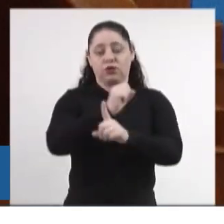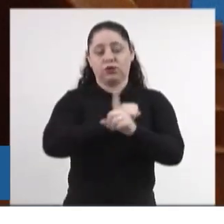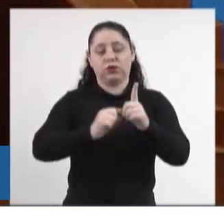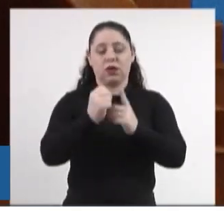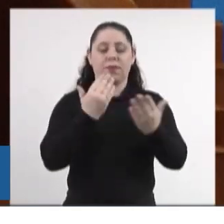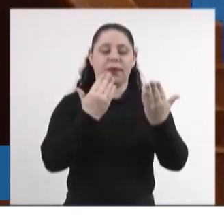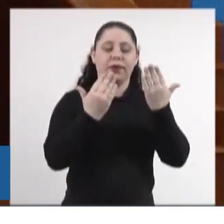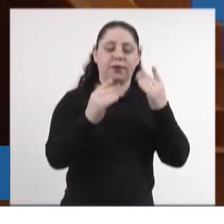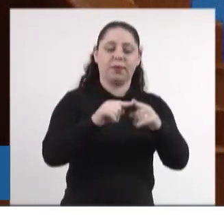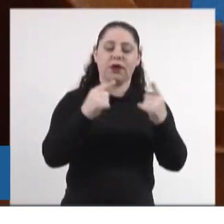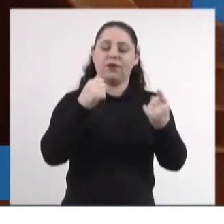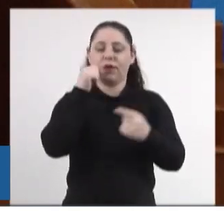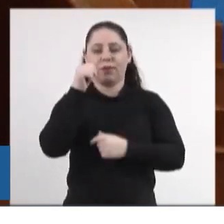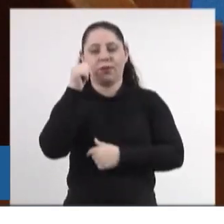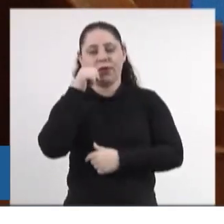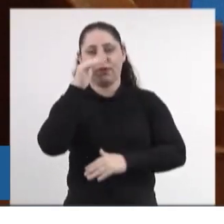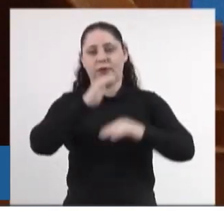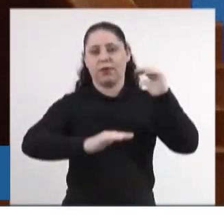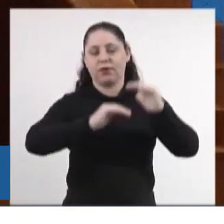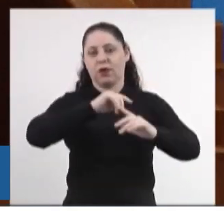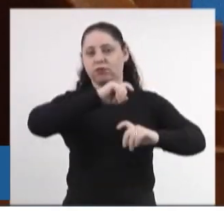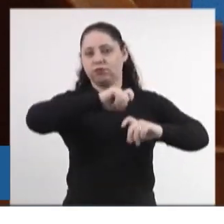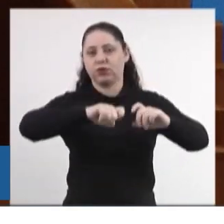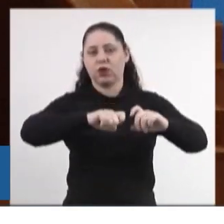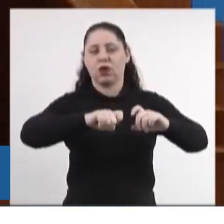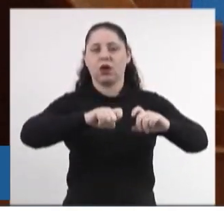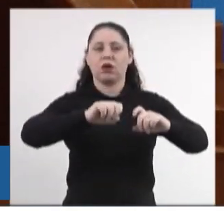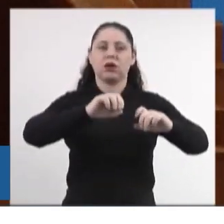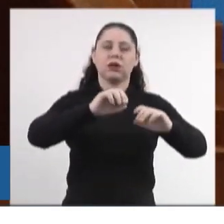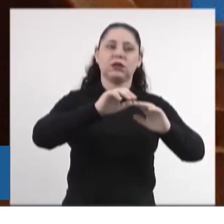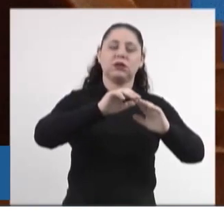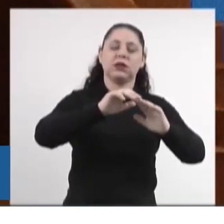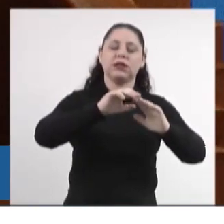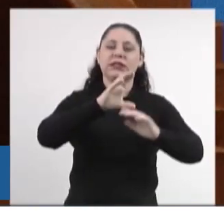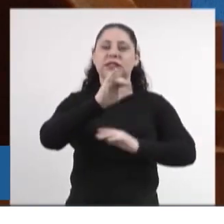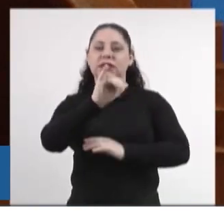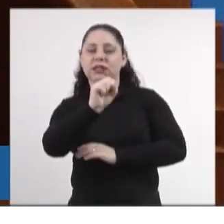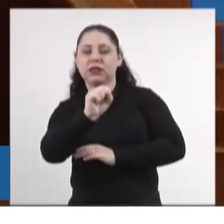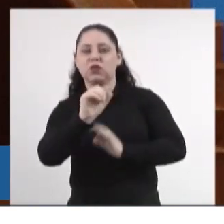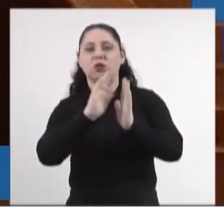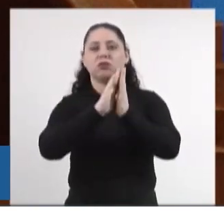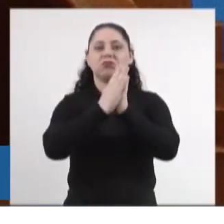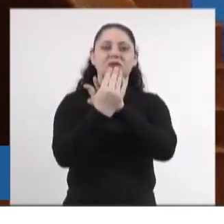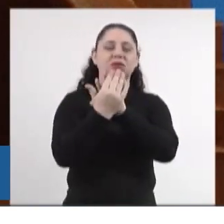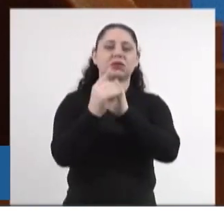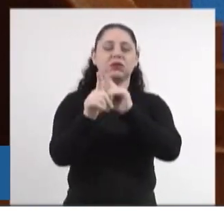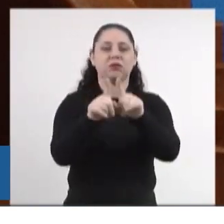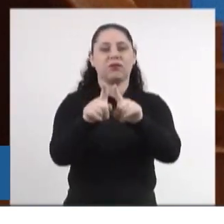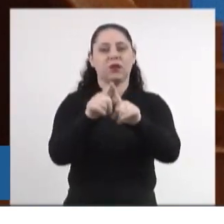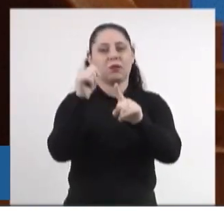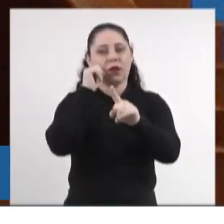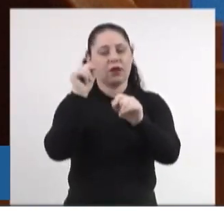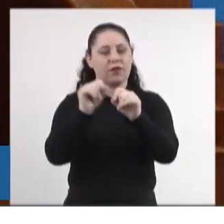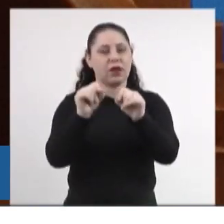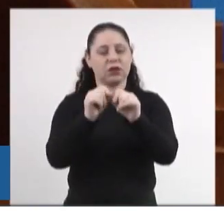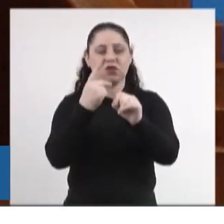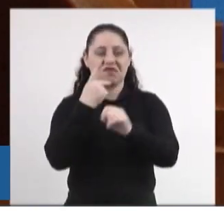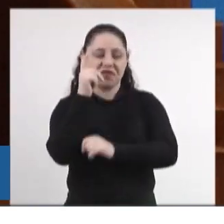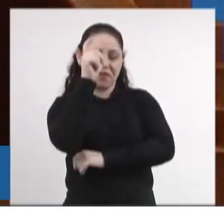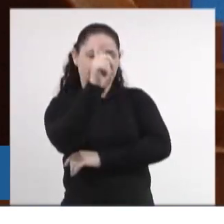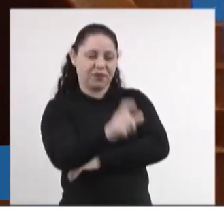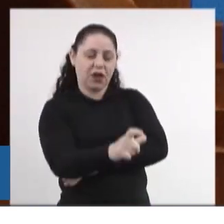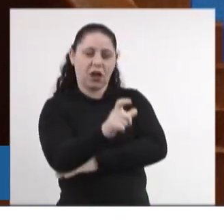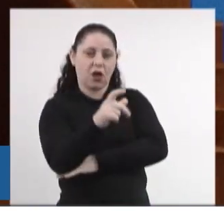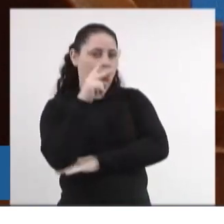Só que, quando se fala das mulheres profissionais do sexo, sejam elas cis ou trans, as pessoas fazem apenas a menção